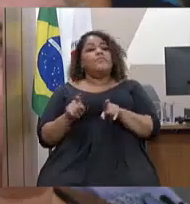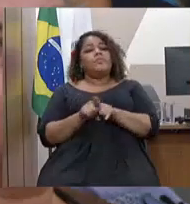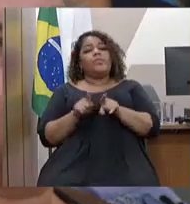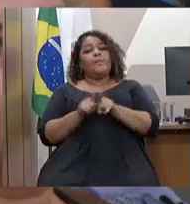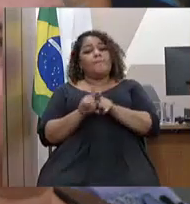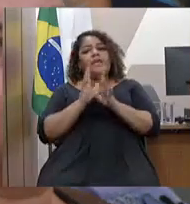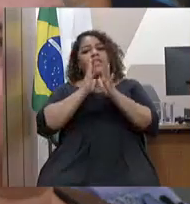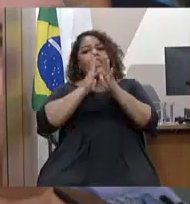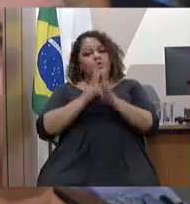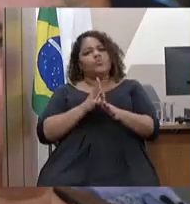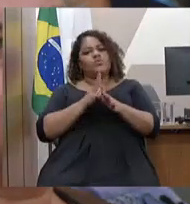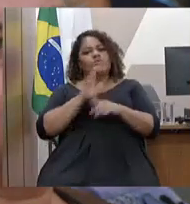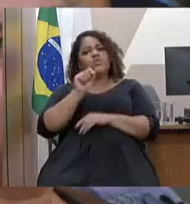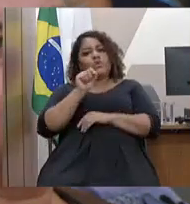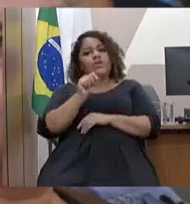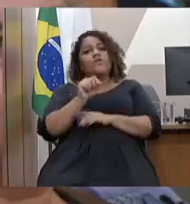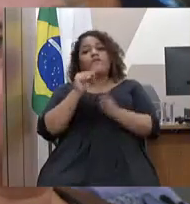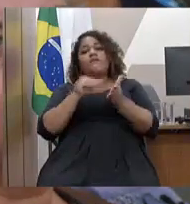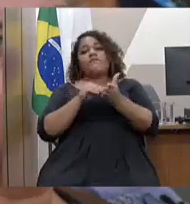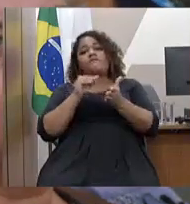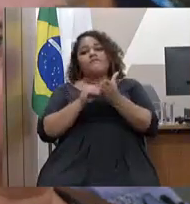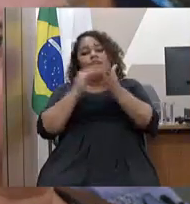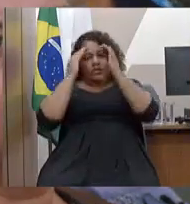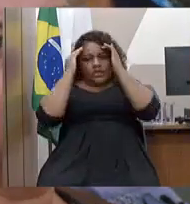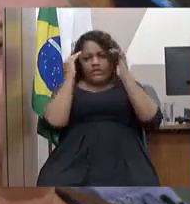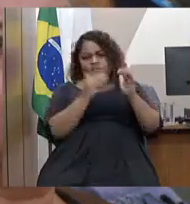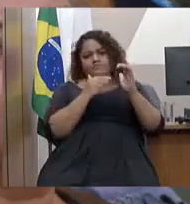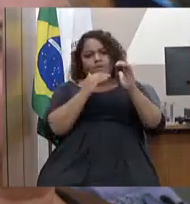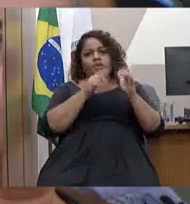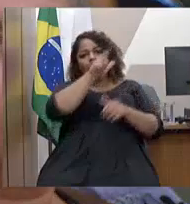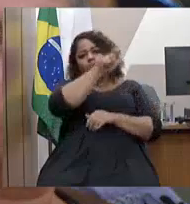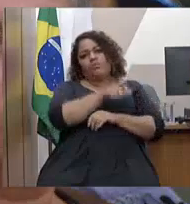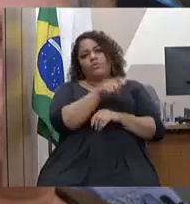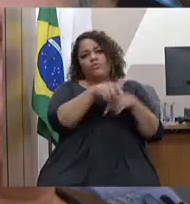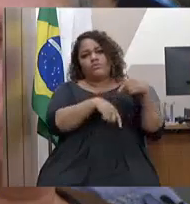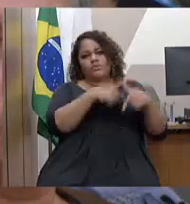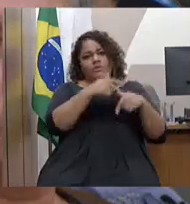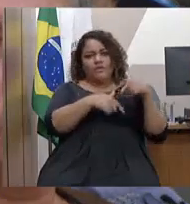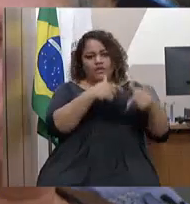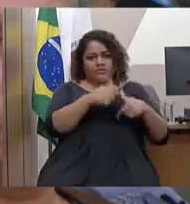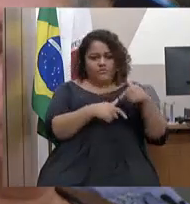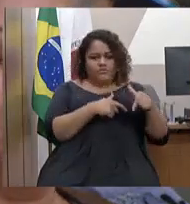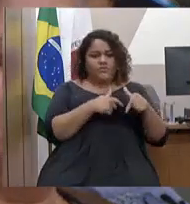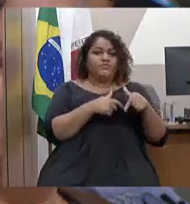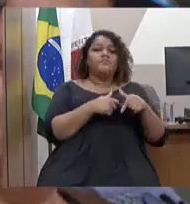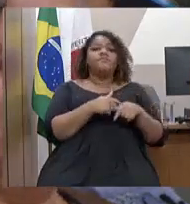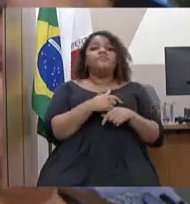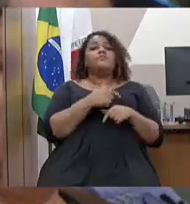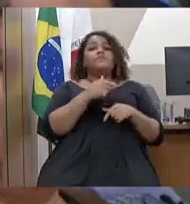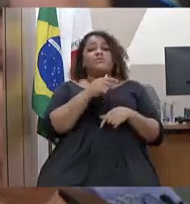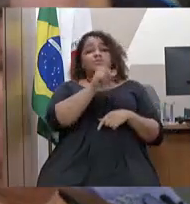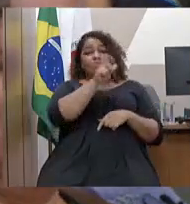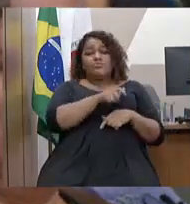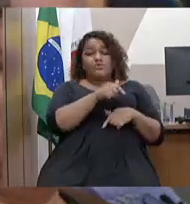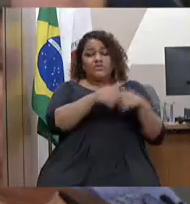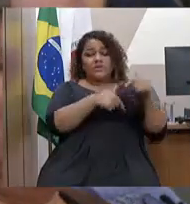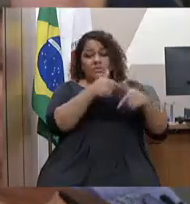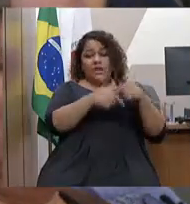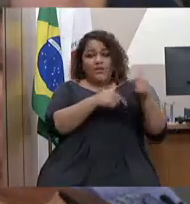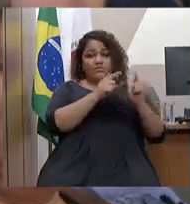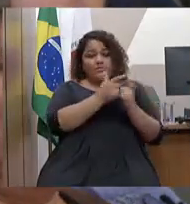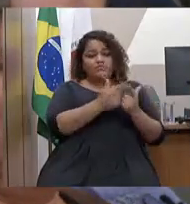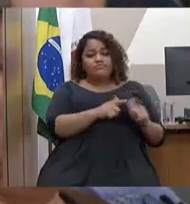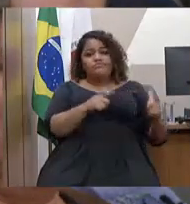de respeito com os trabalhadores está crescendo muito o adoecimento dos trabalhadores na saúde mental